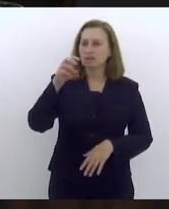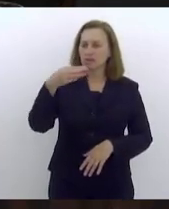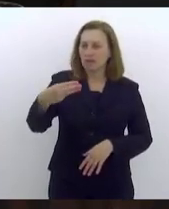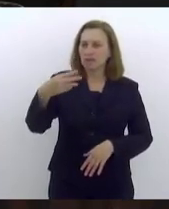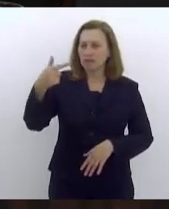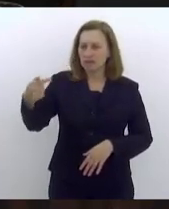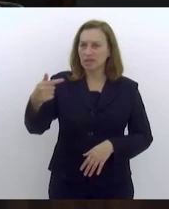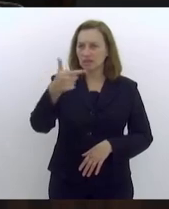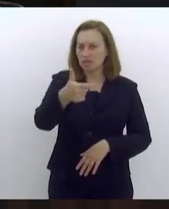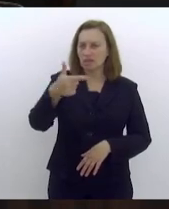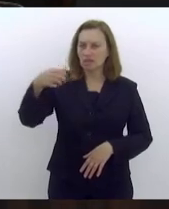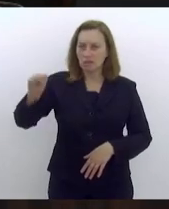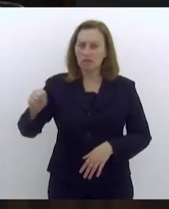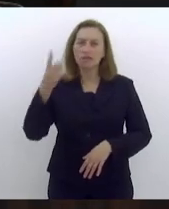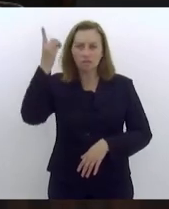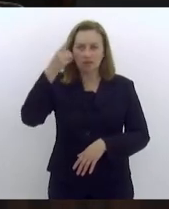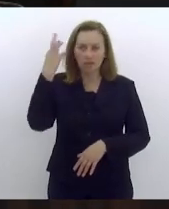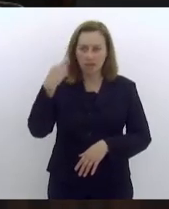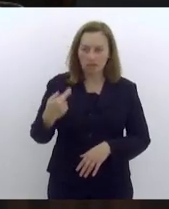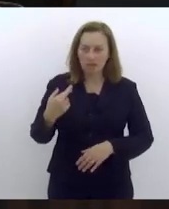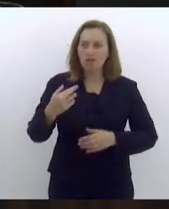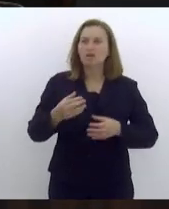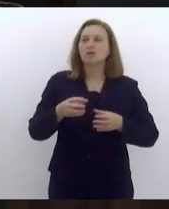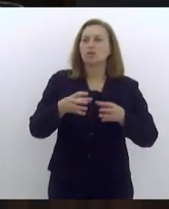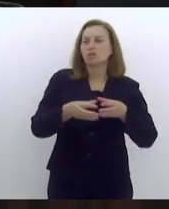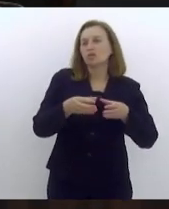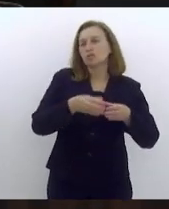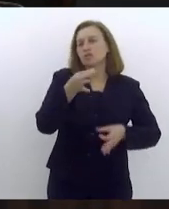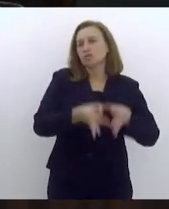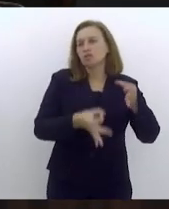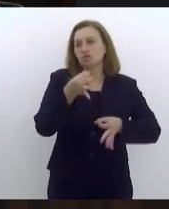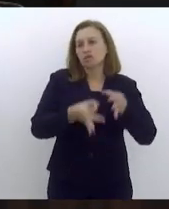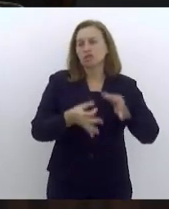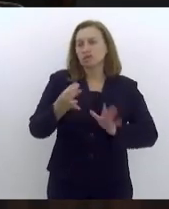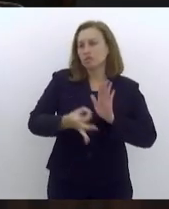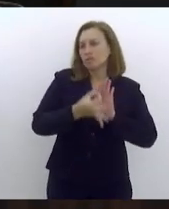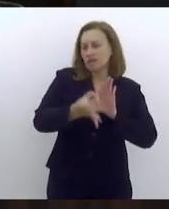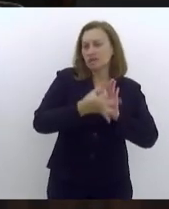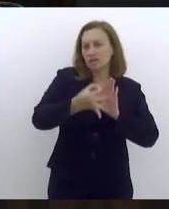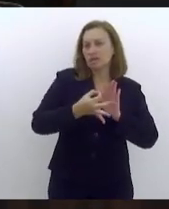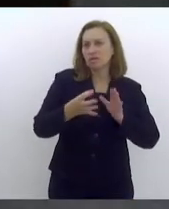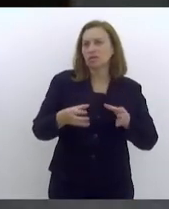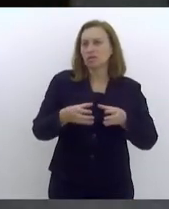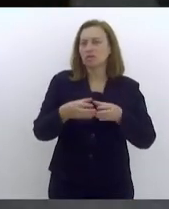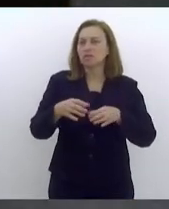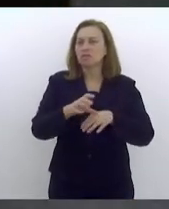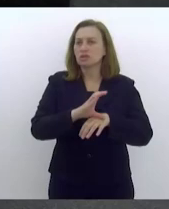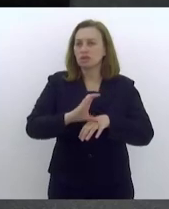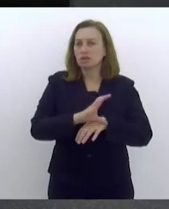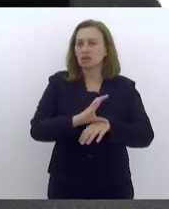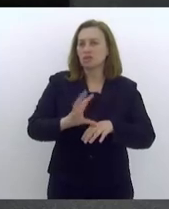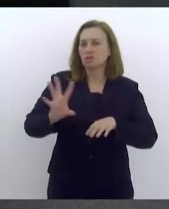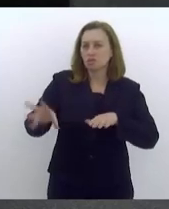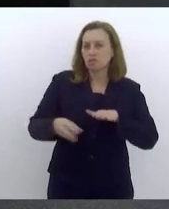deputada Renata Souza. Comissão de Constituição e Justiça para emitir o parecer. Pela constitucionalidade com emendas,